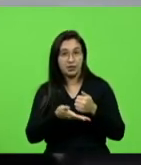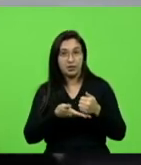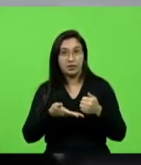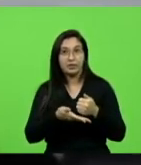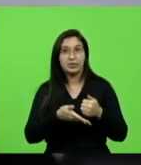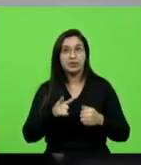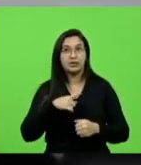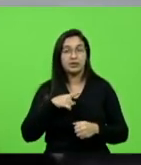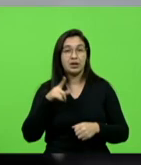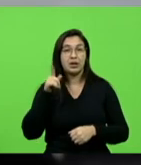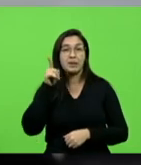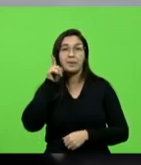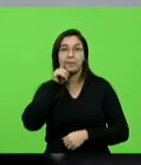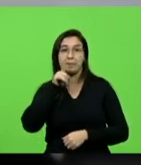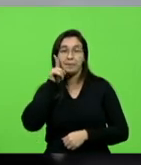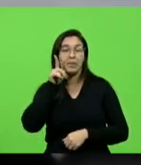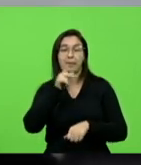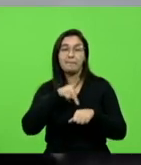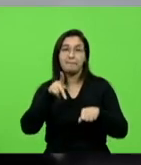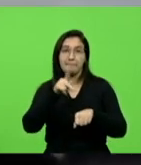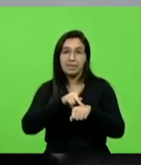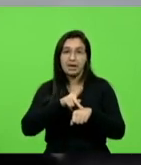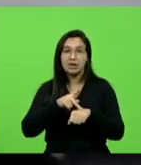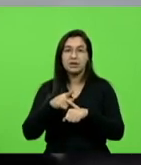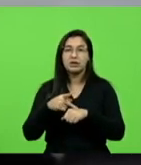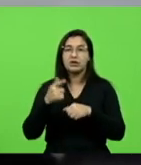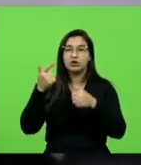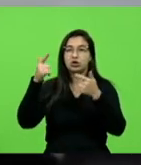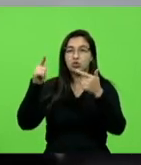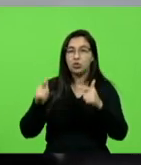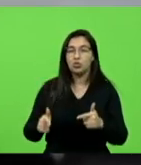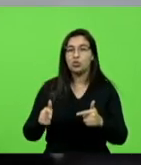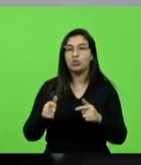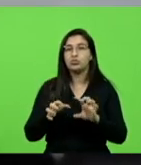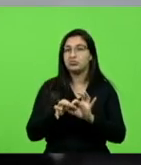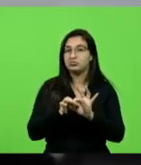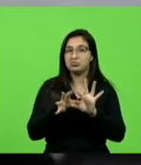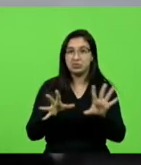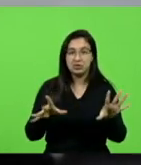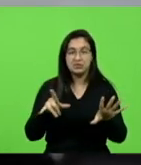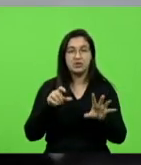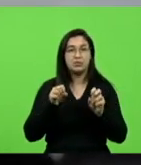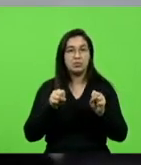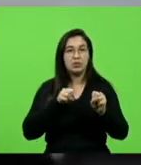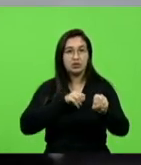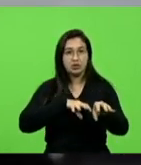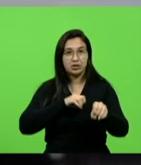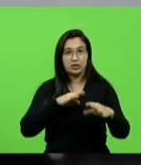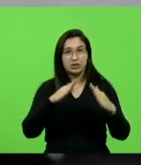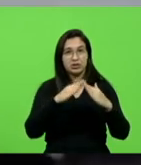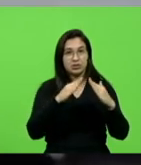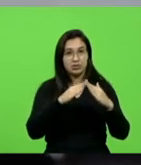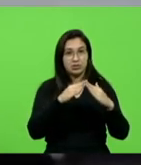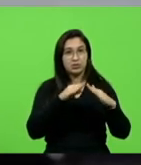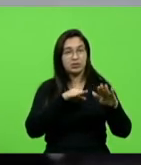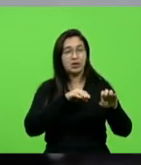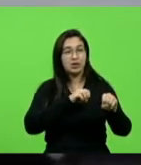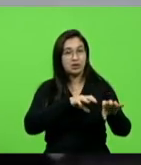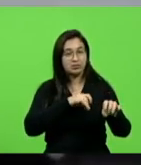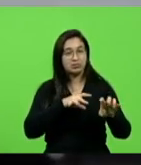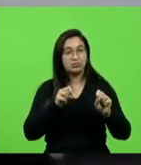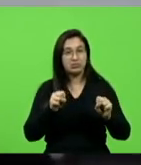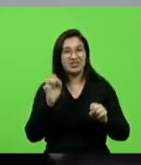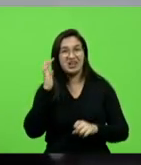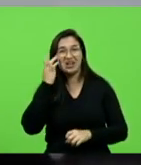países que há anos autorizam essa modalidade de ensino. Diferentemente dos achismos, sem qualquer base